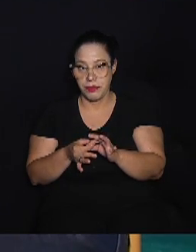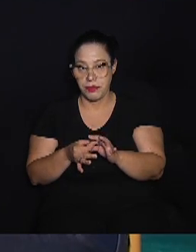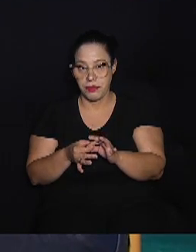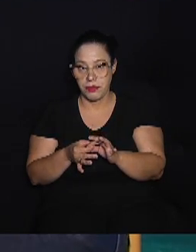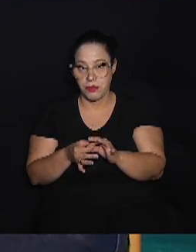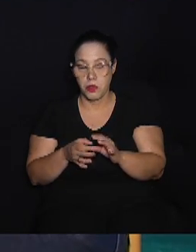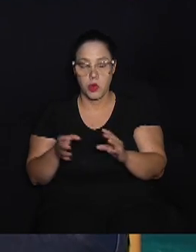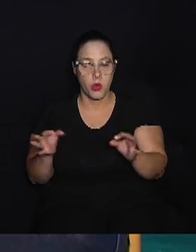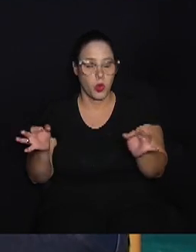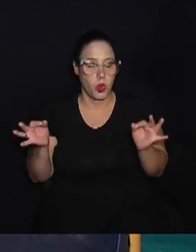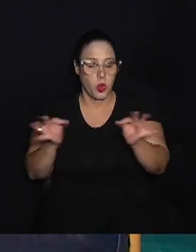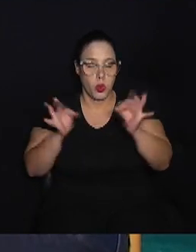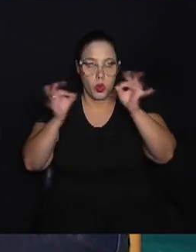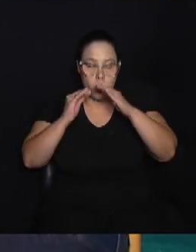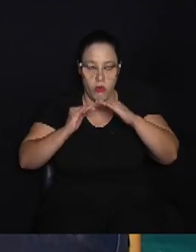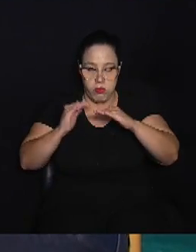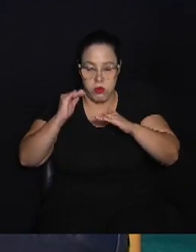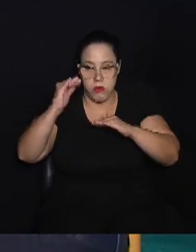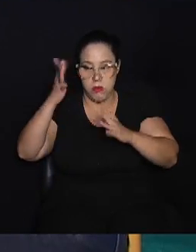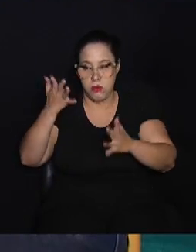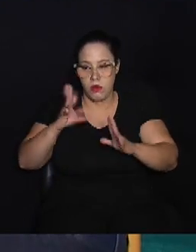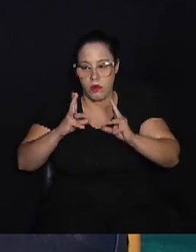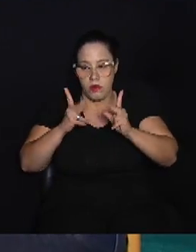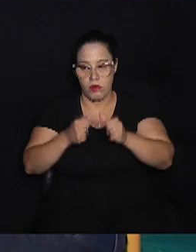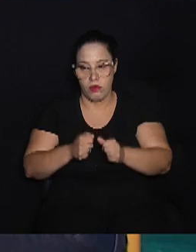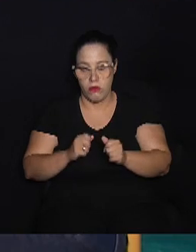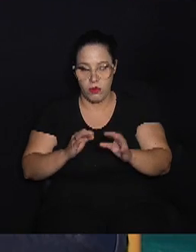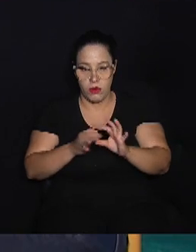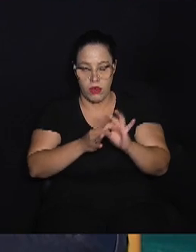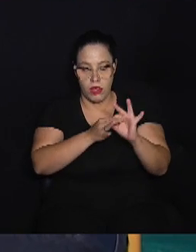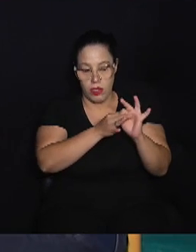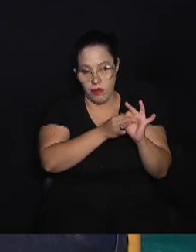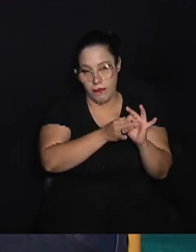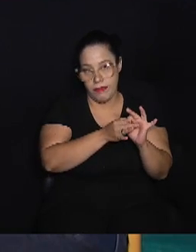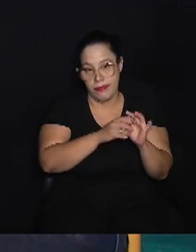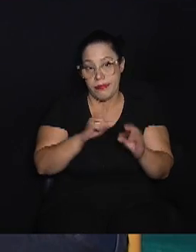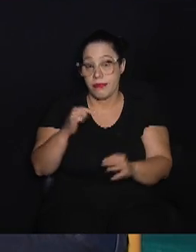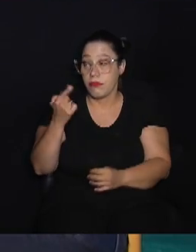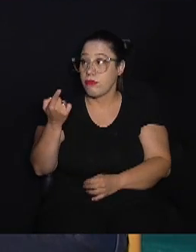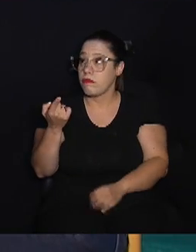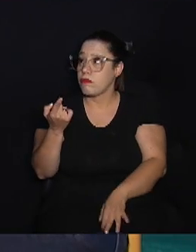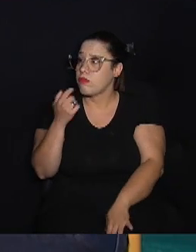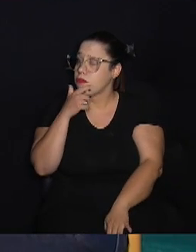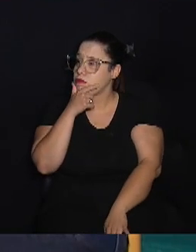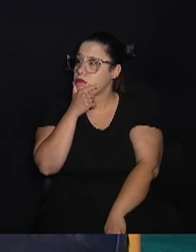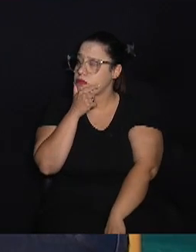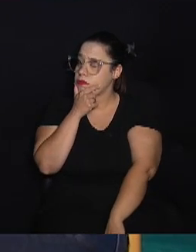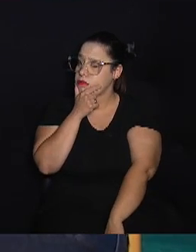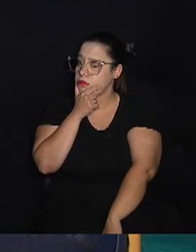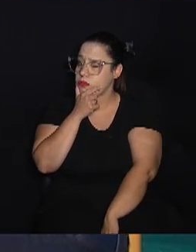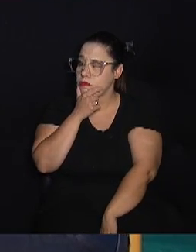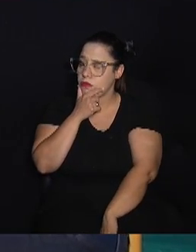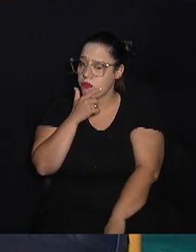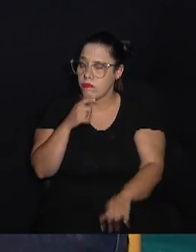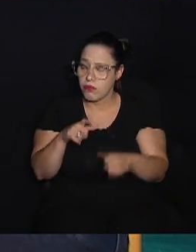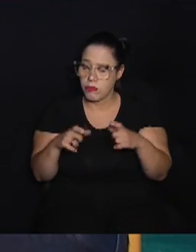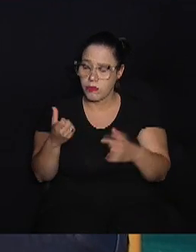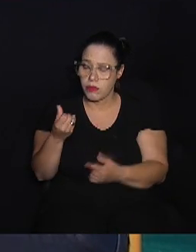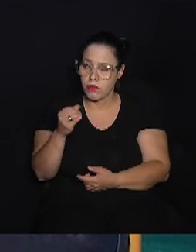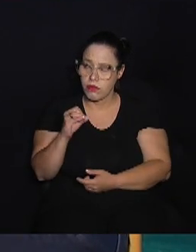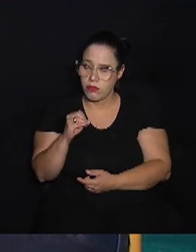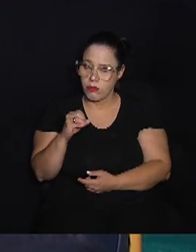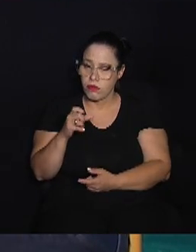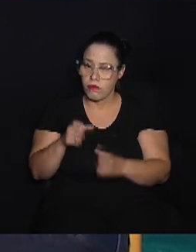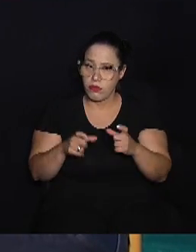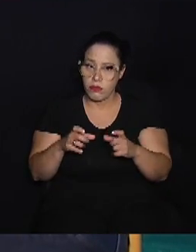muito rico de crescimento, acho que, para todos os envolvidos. E aí, além desse elenco enorme, de quase 60 pessoas, a